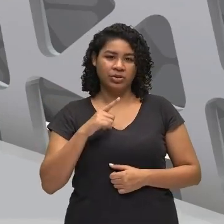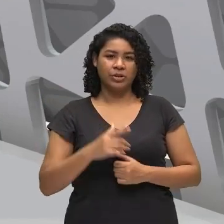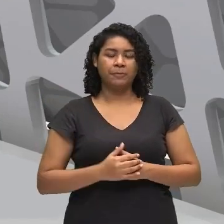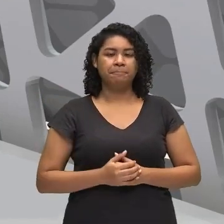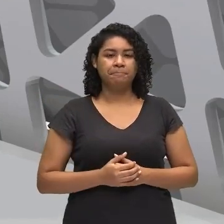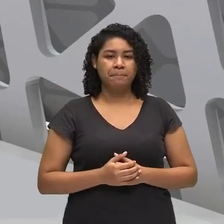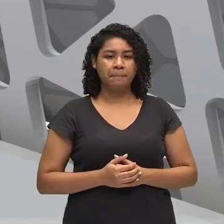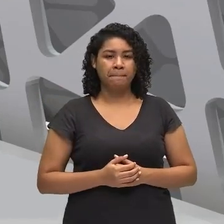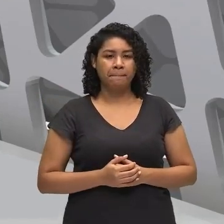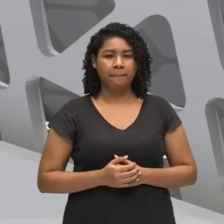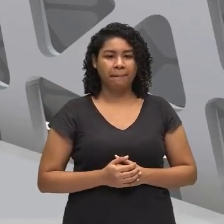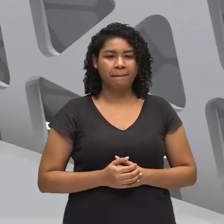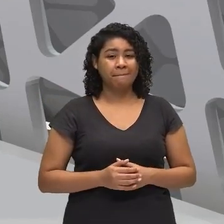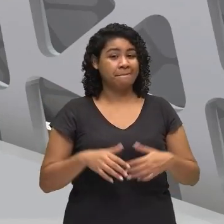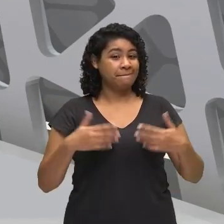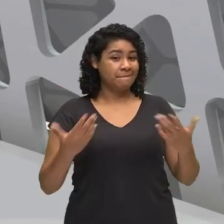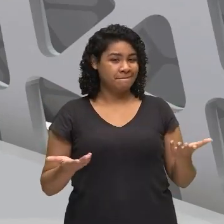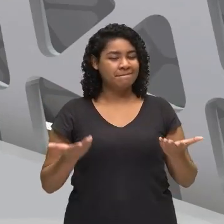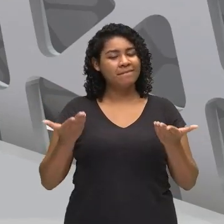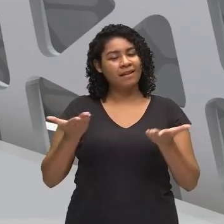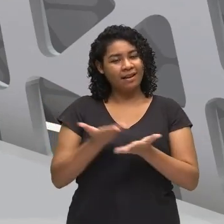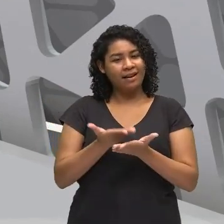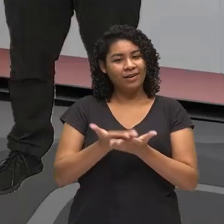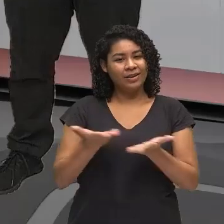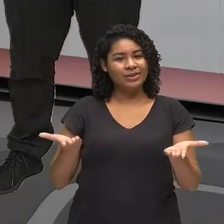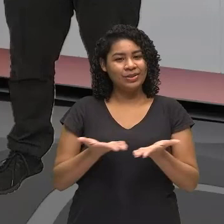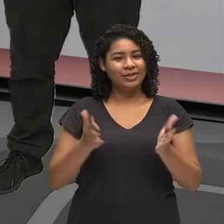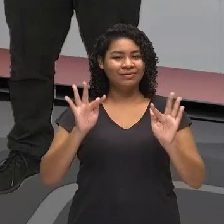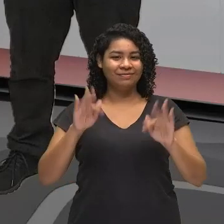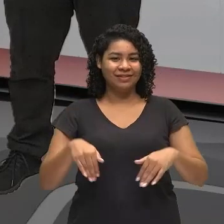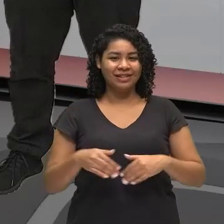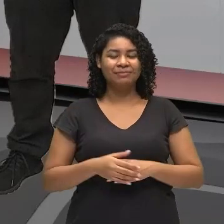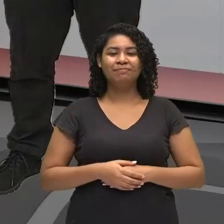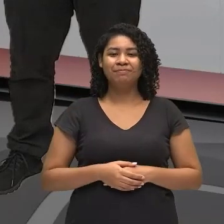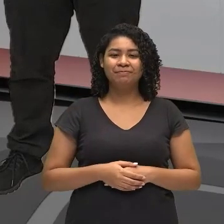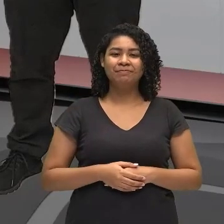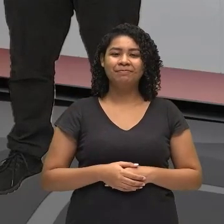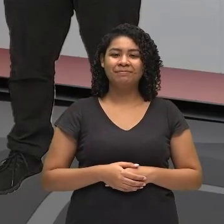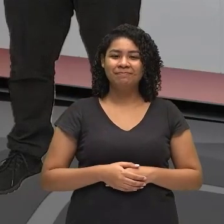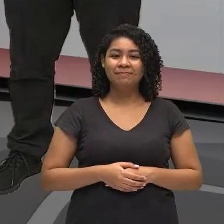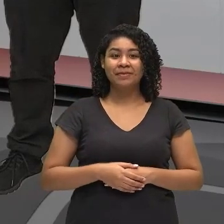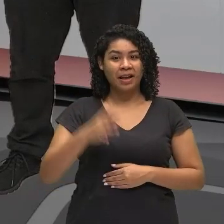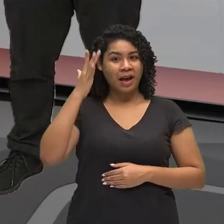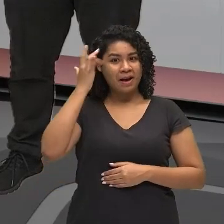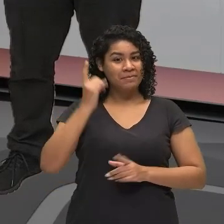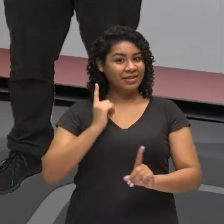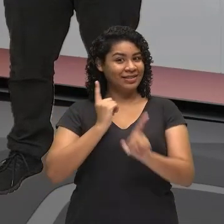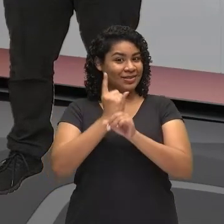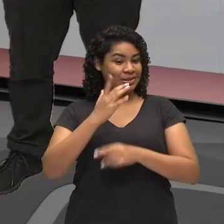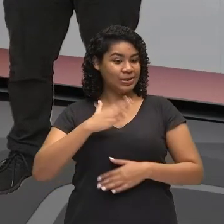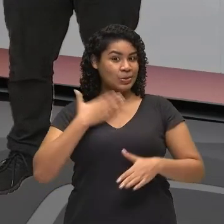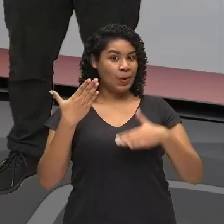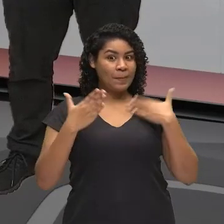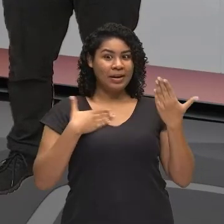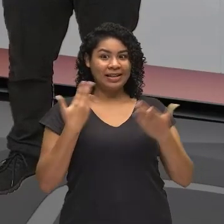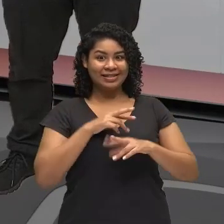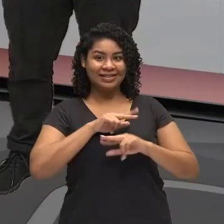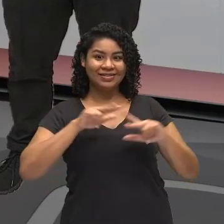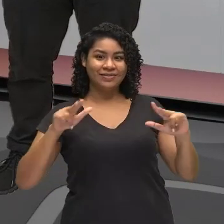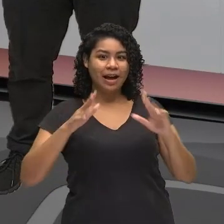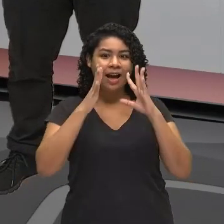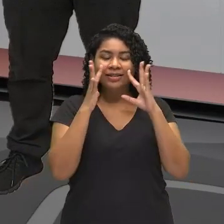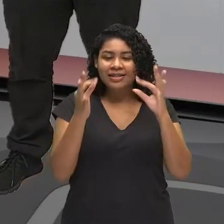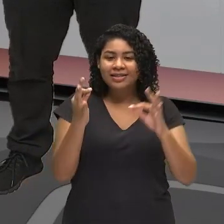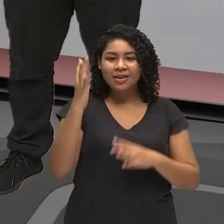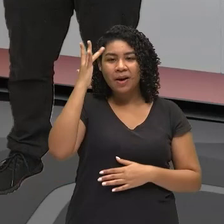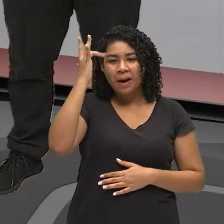Então, essa foi a nossa aula de hoje. Um excelente final de tarde para vocês e amanhã tem surpresas, viu? Fiquem atentos porque